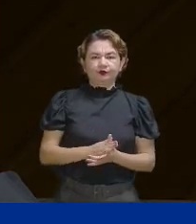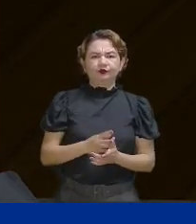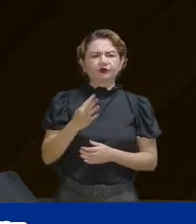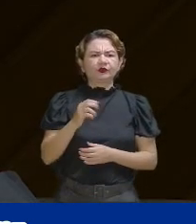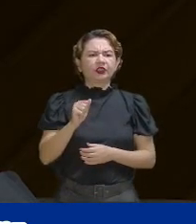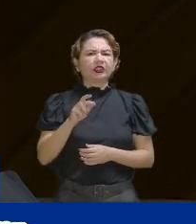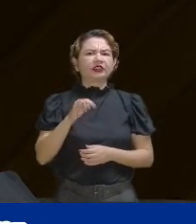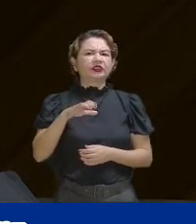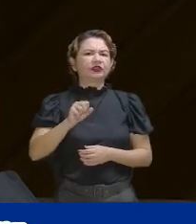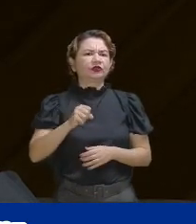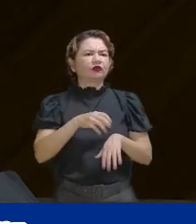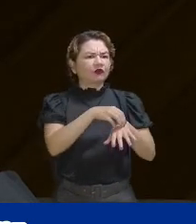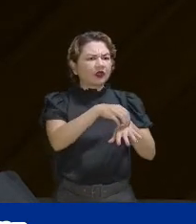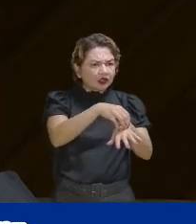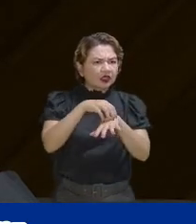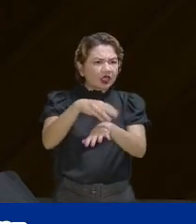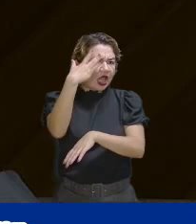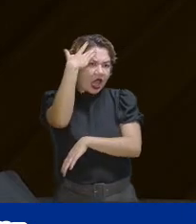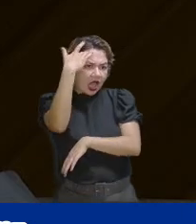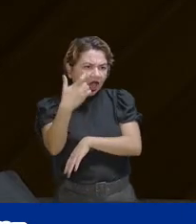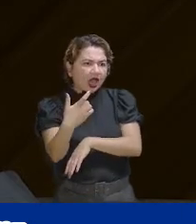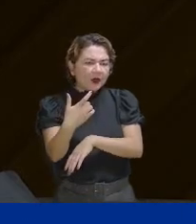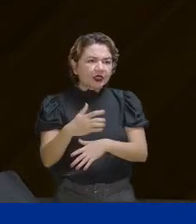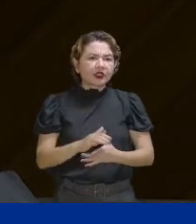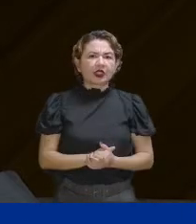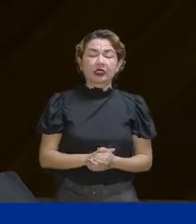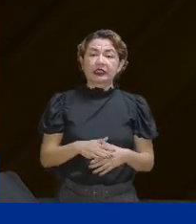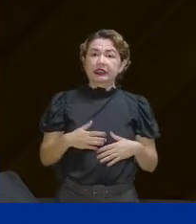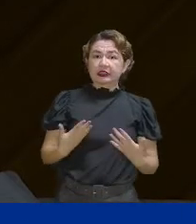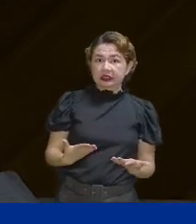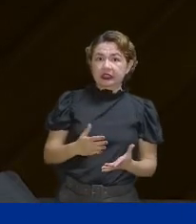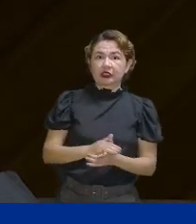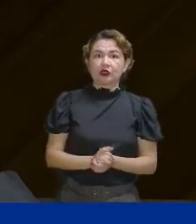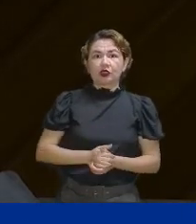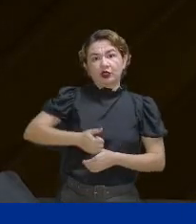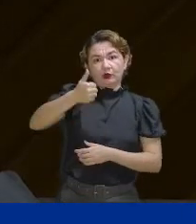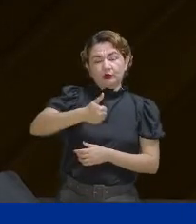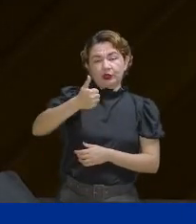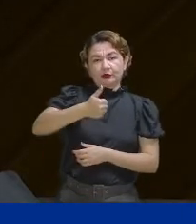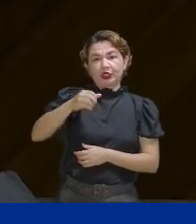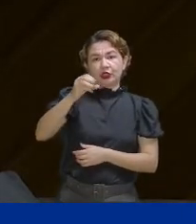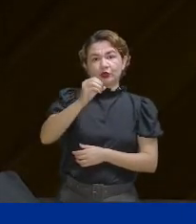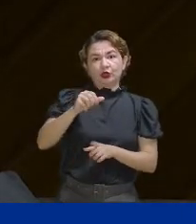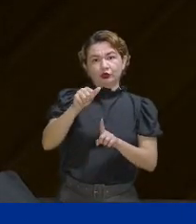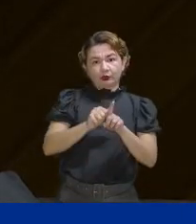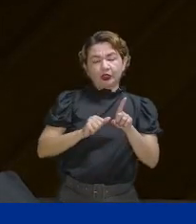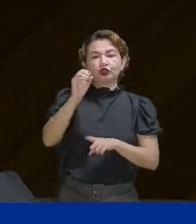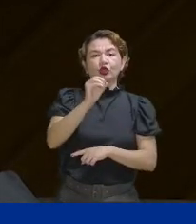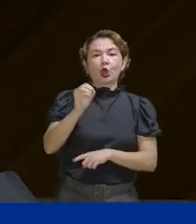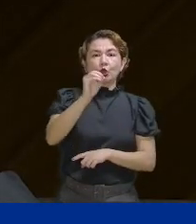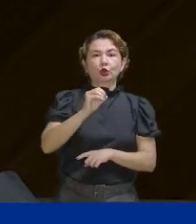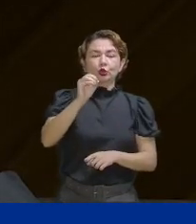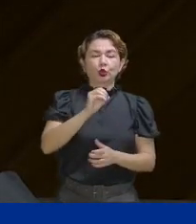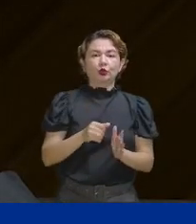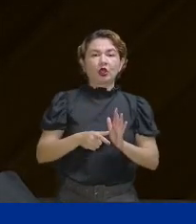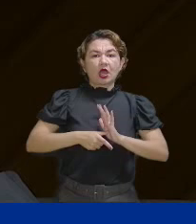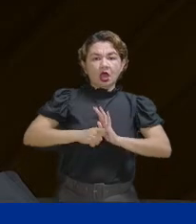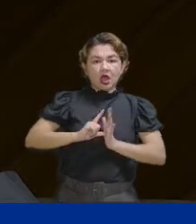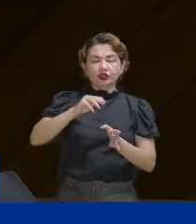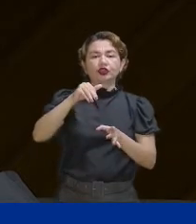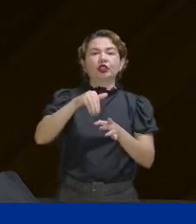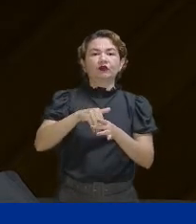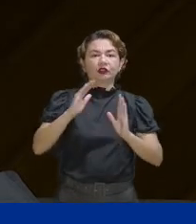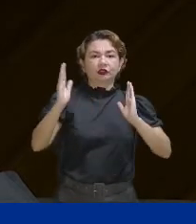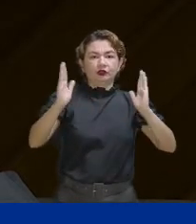Tarcísio, tu que vai carregar as pessoas amanhã, isso, excelências, em 1º de outubro, ou seja, na véspera, nos dias anteriores